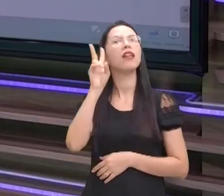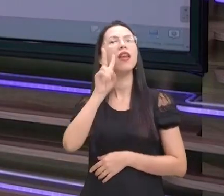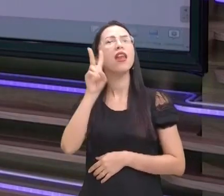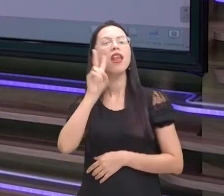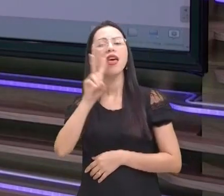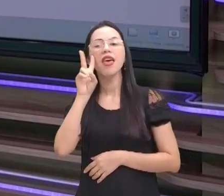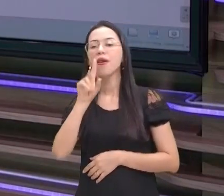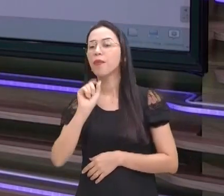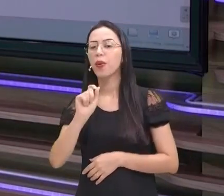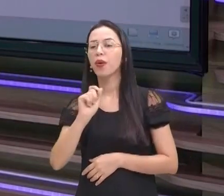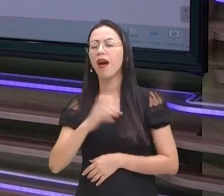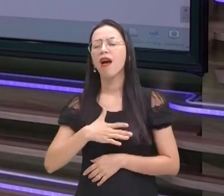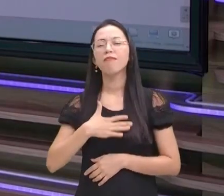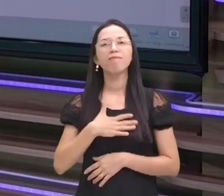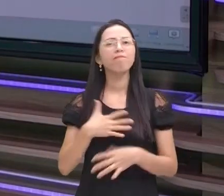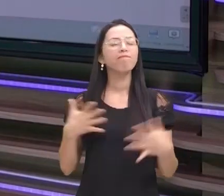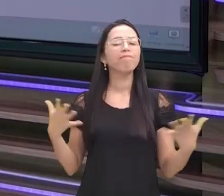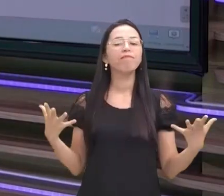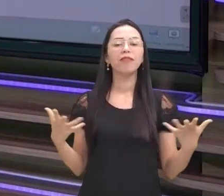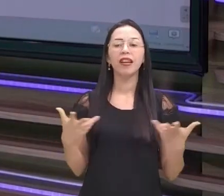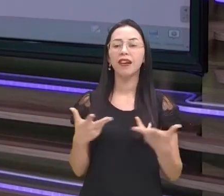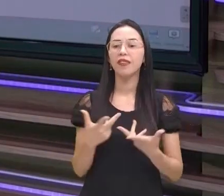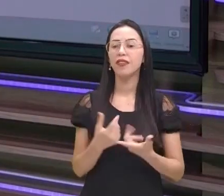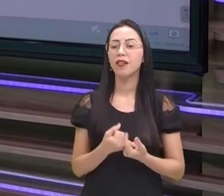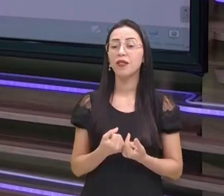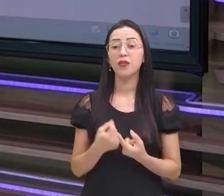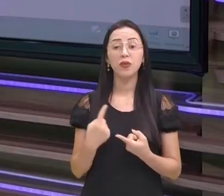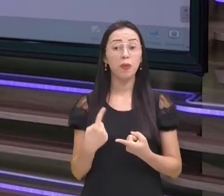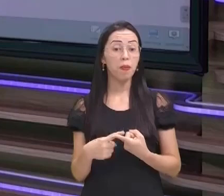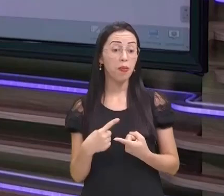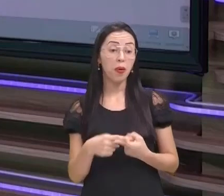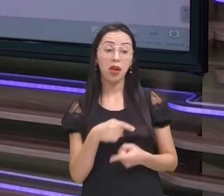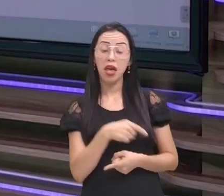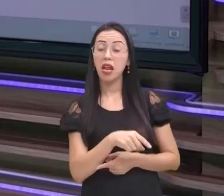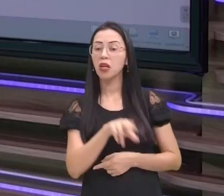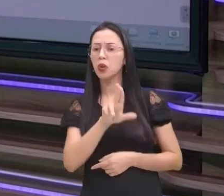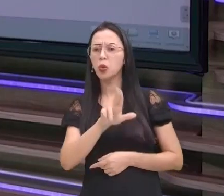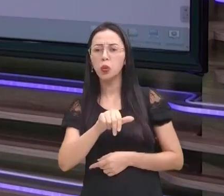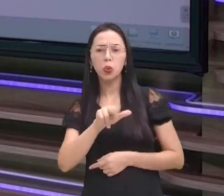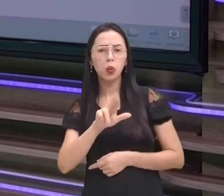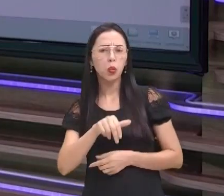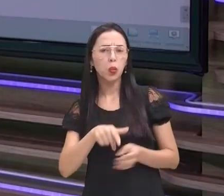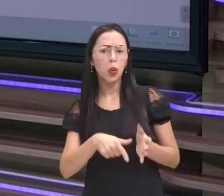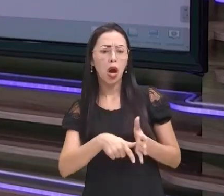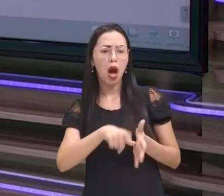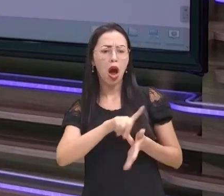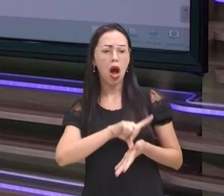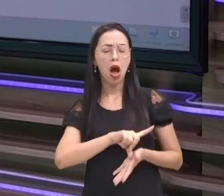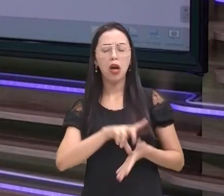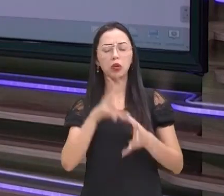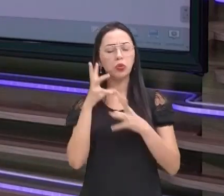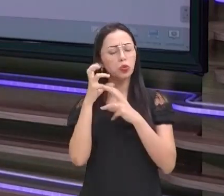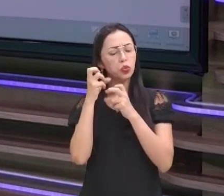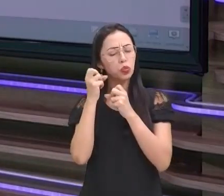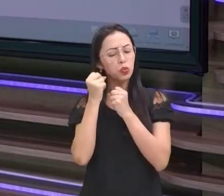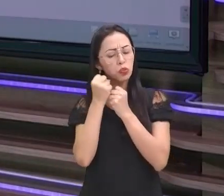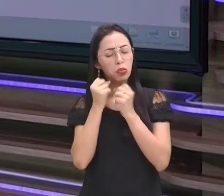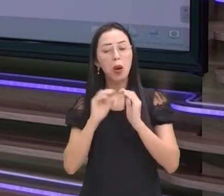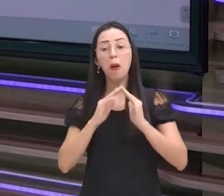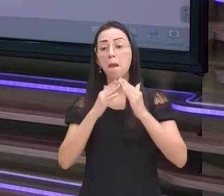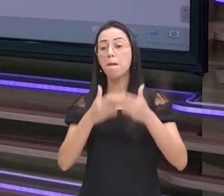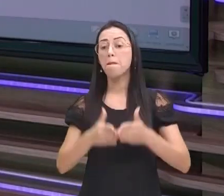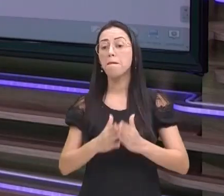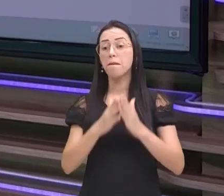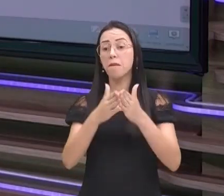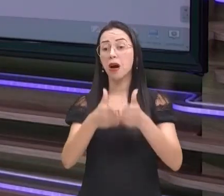foi inesquecível, porque era algo que ele não tinha feito em nenhuma vez de sua vida. Então, para